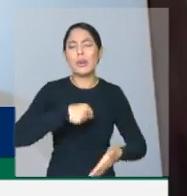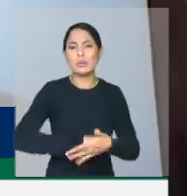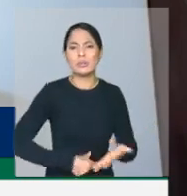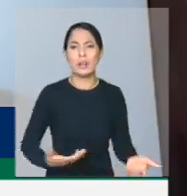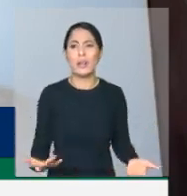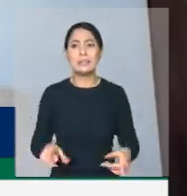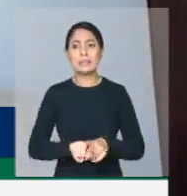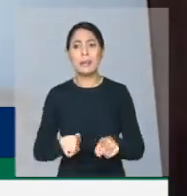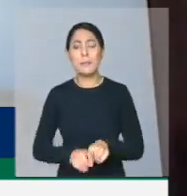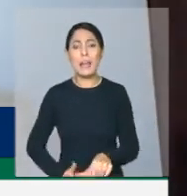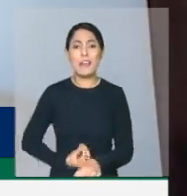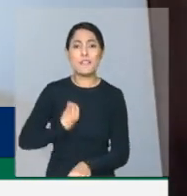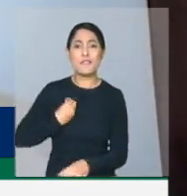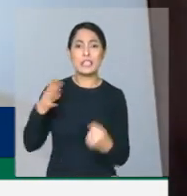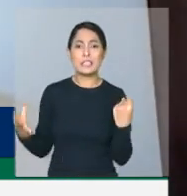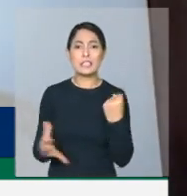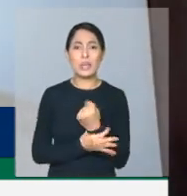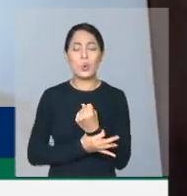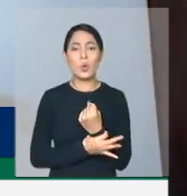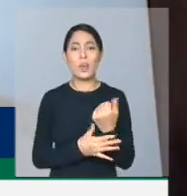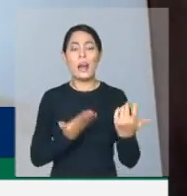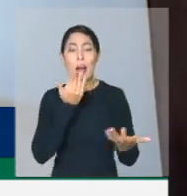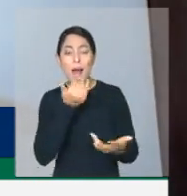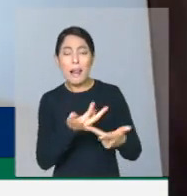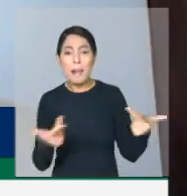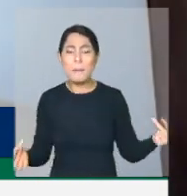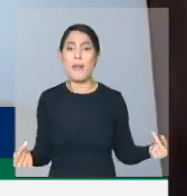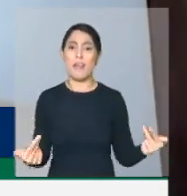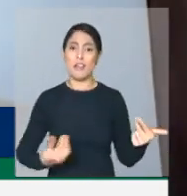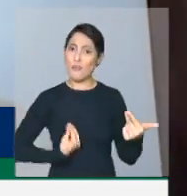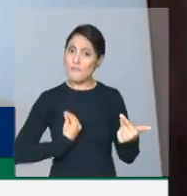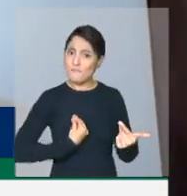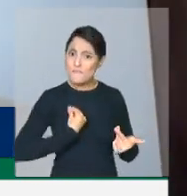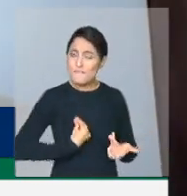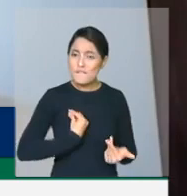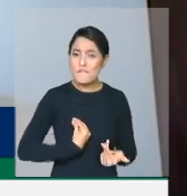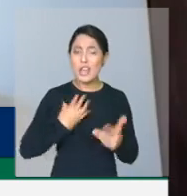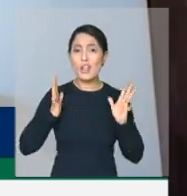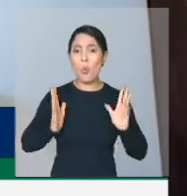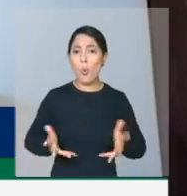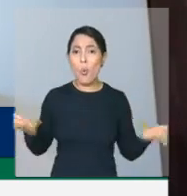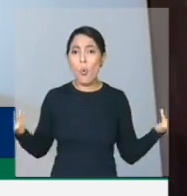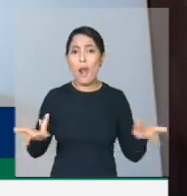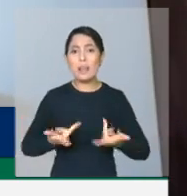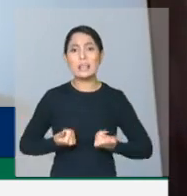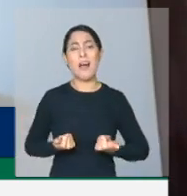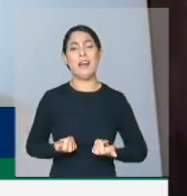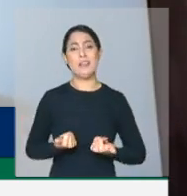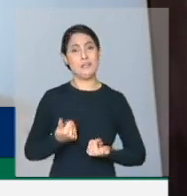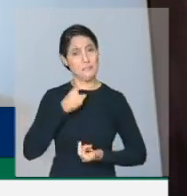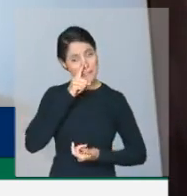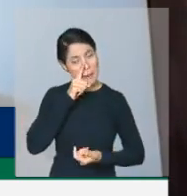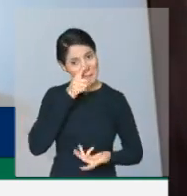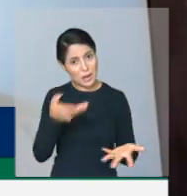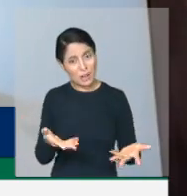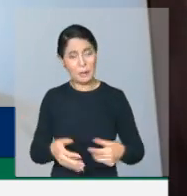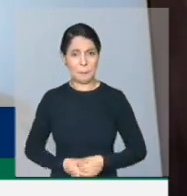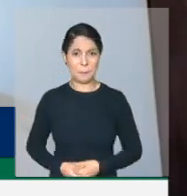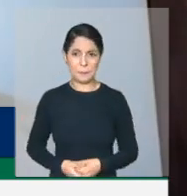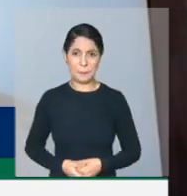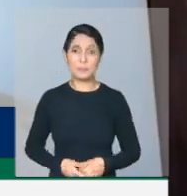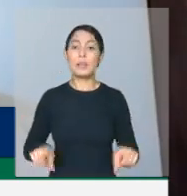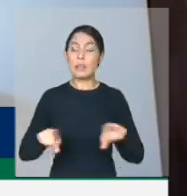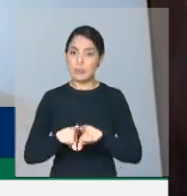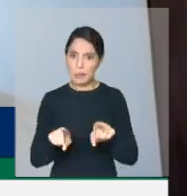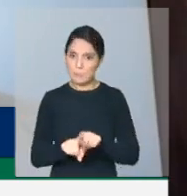colocar em risco a sua segurança alimentar e a de seus dependentes. Essas irregularidades já ocorriam antes da